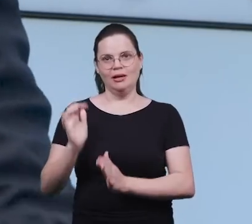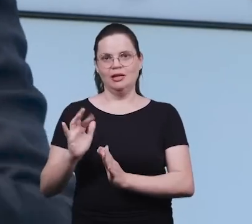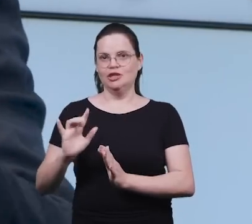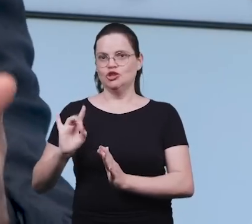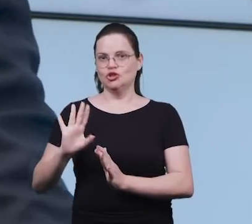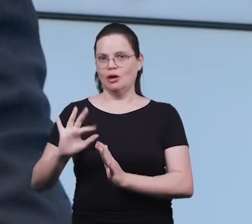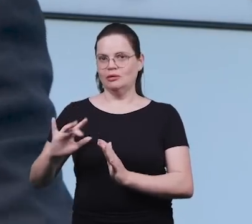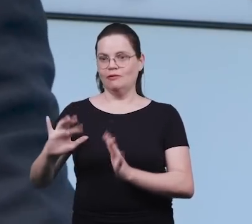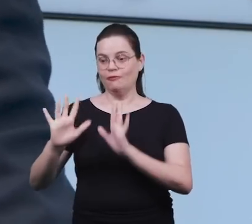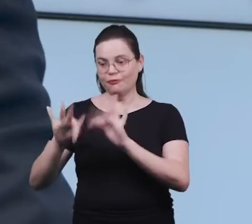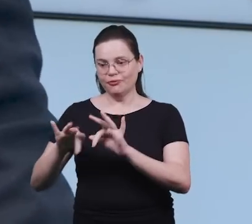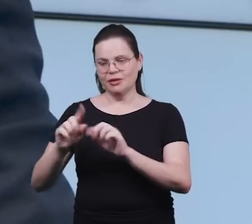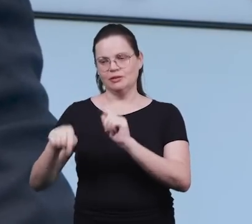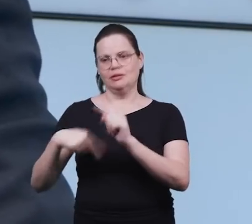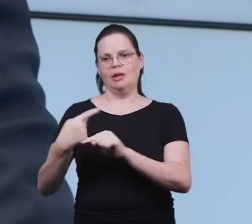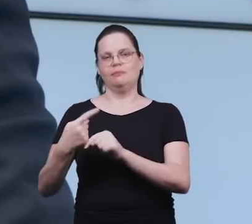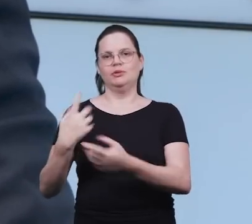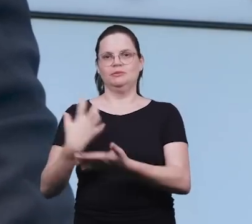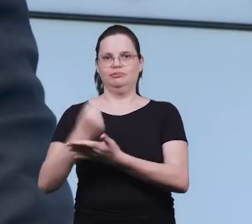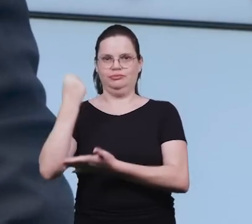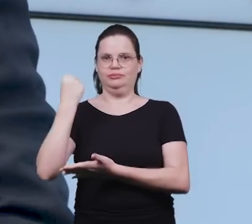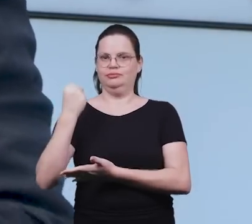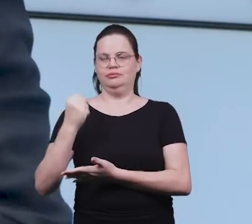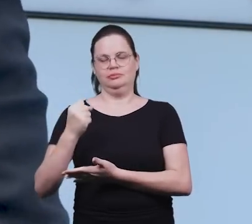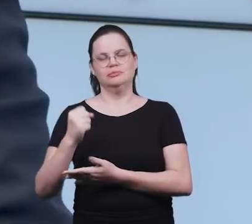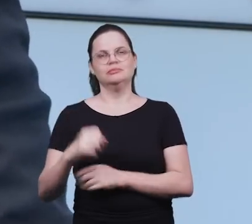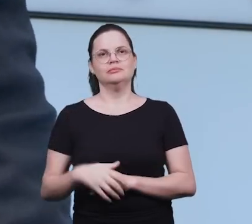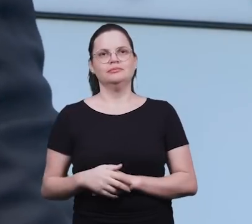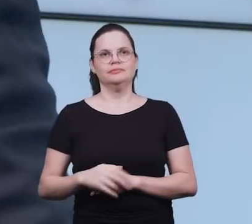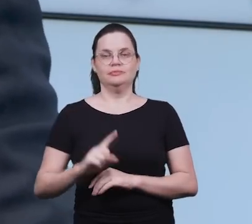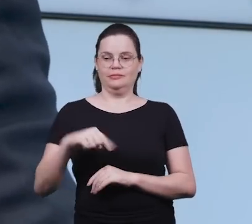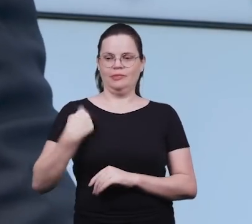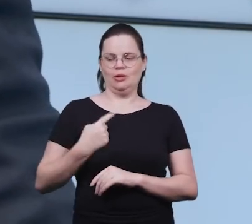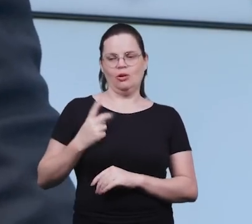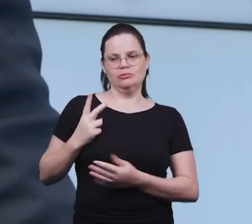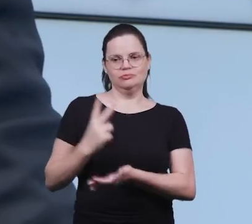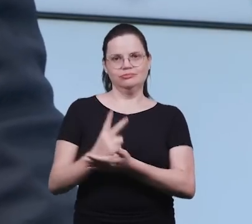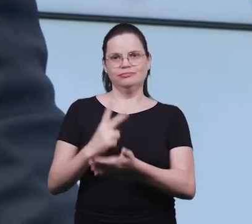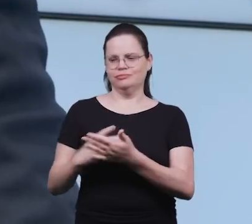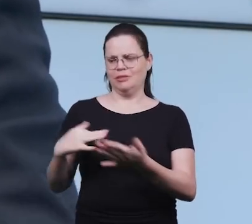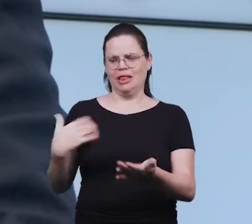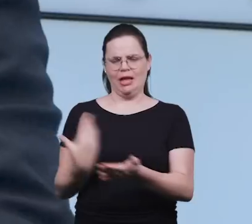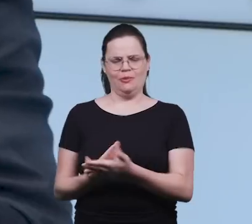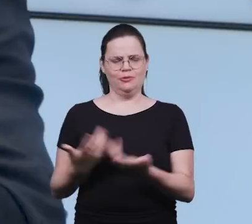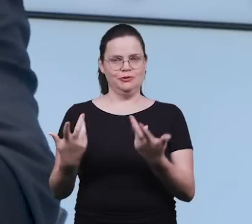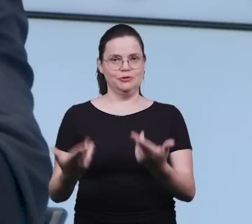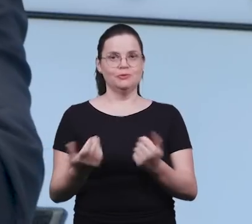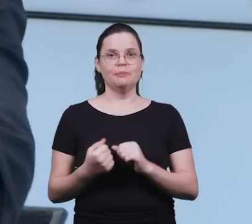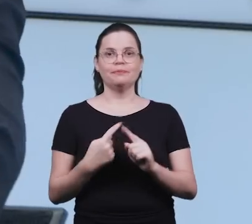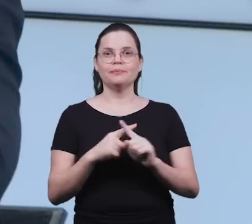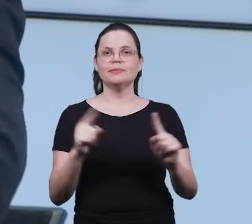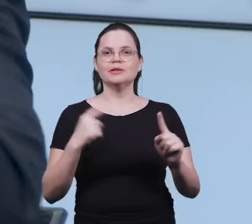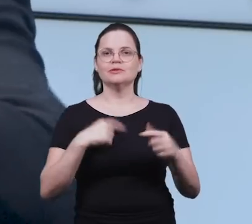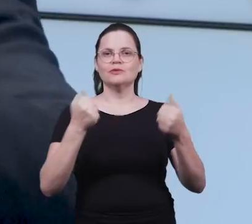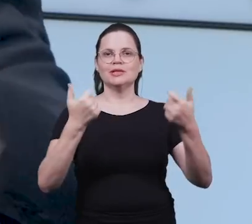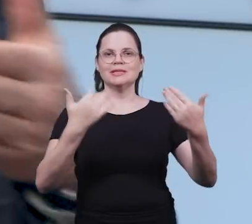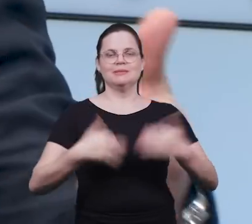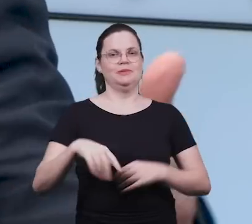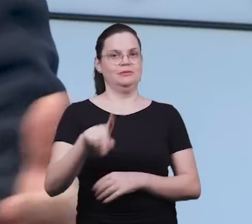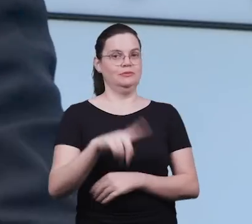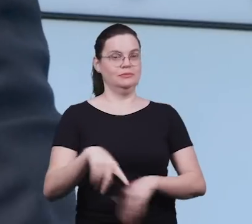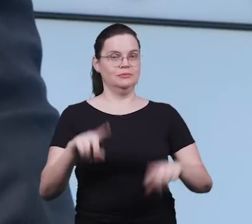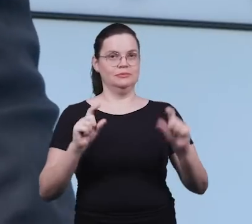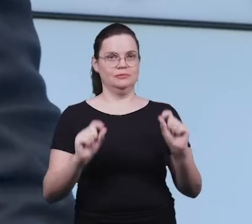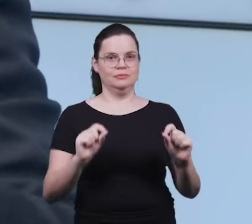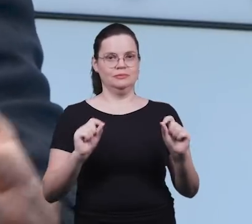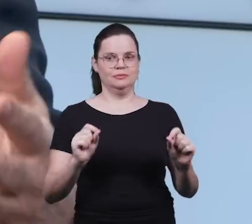nós somos a continuidade desse avivamento. Mas o que eu queria falar aqui hoje, nós vemos que tem esses